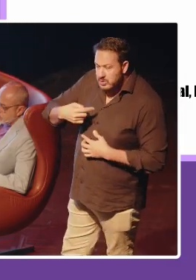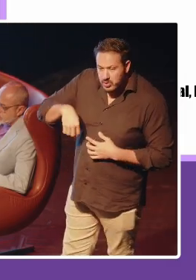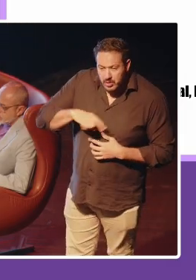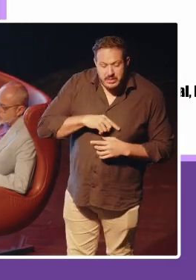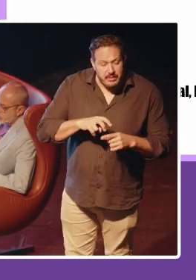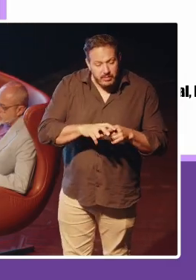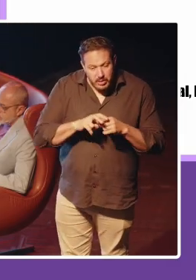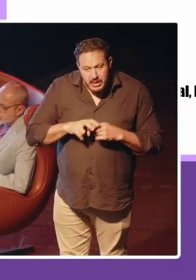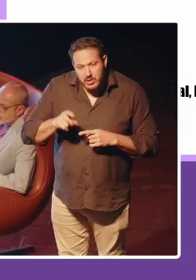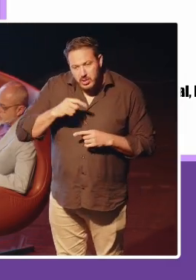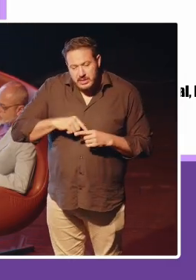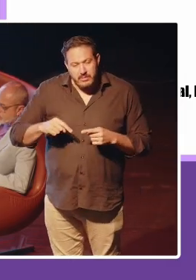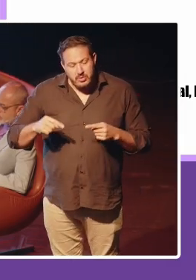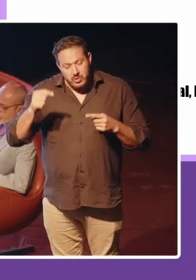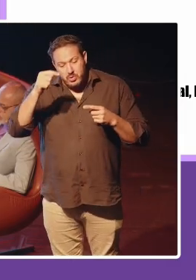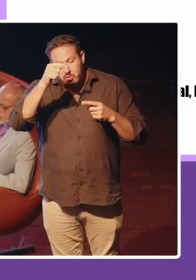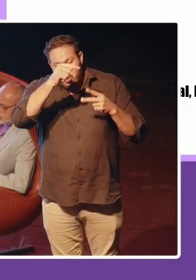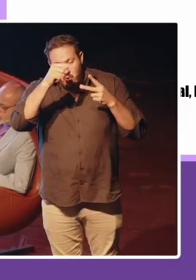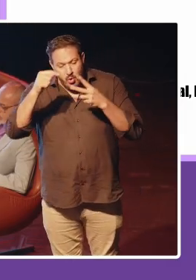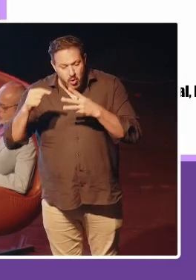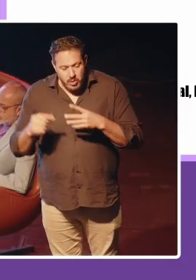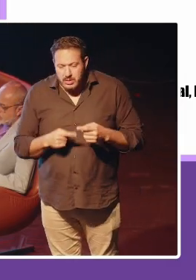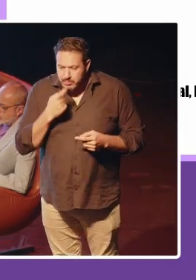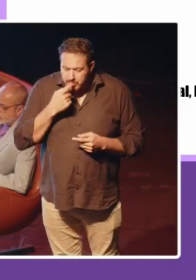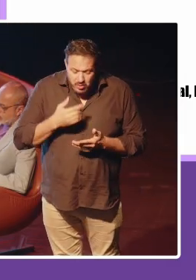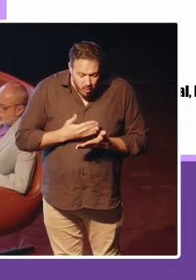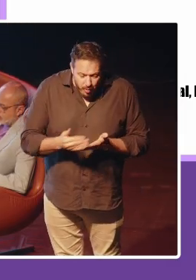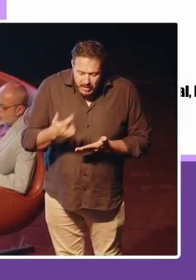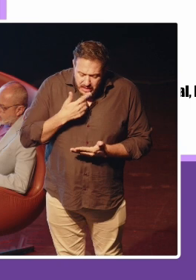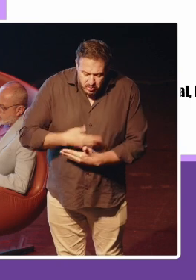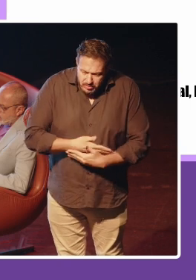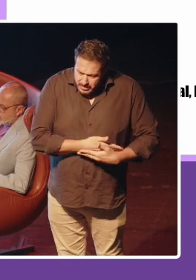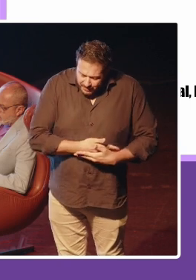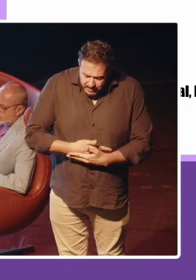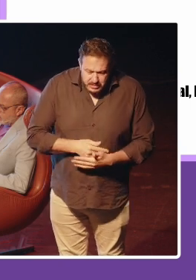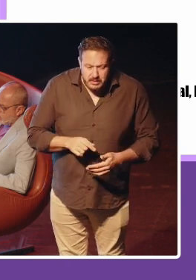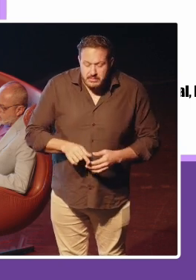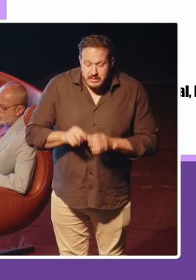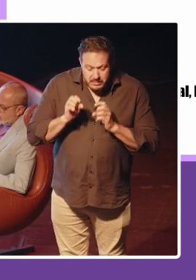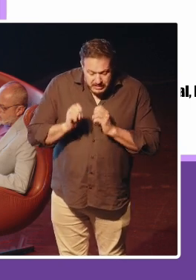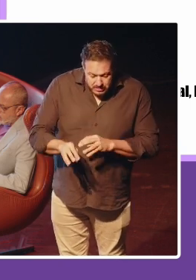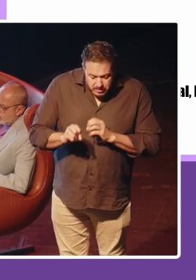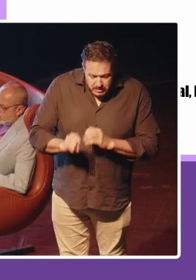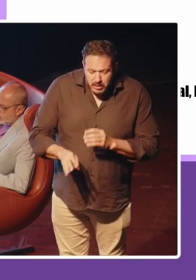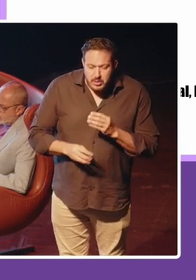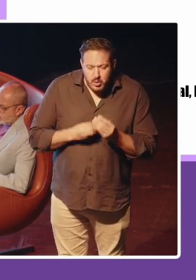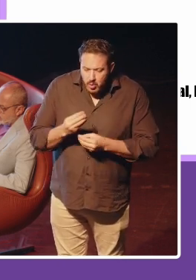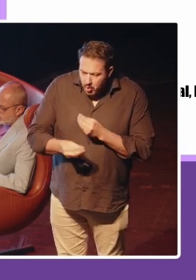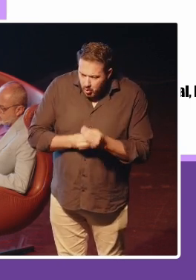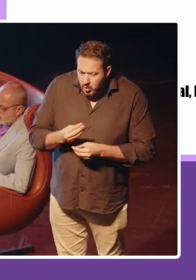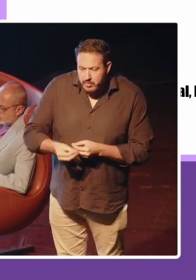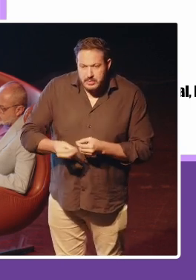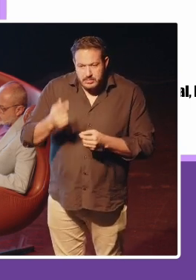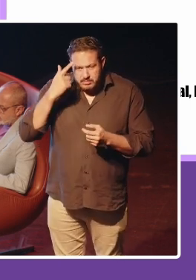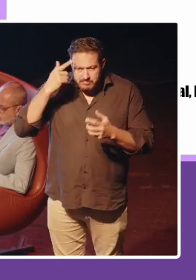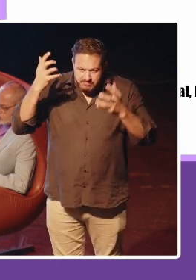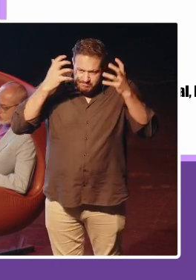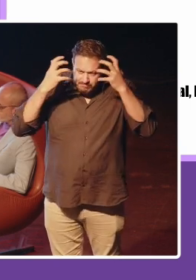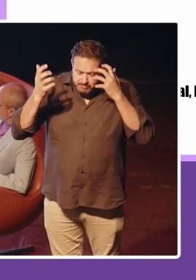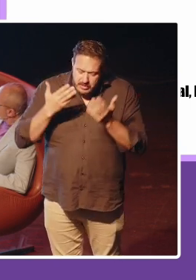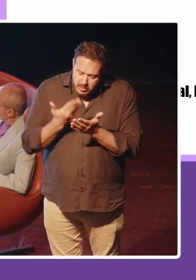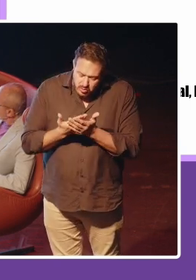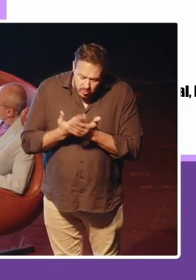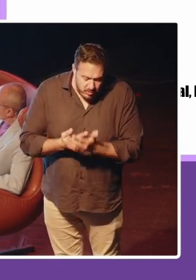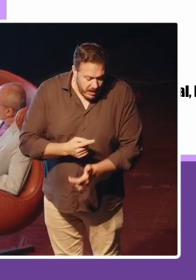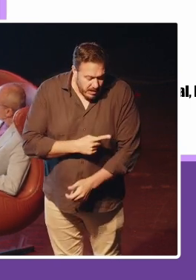no qual nós temos fatores de começo da vida, né, o principal deles é a educação, é definido como baixa escolaridade, estudar 8 anos